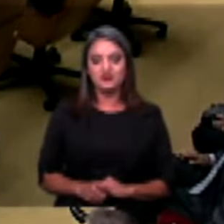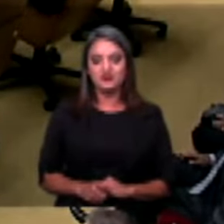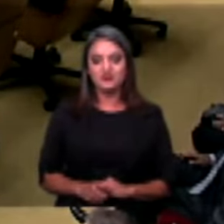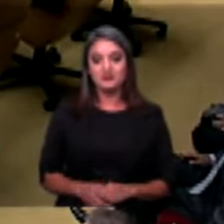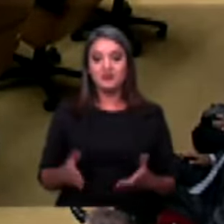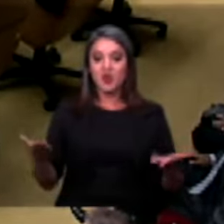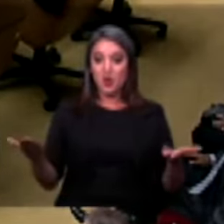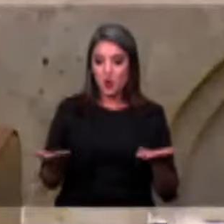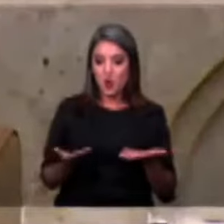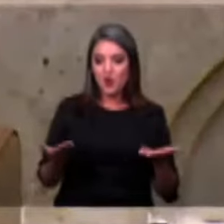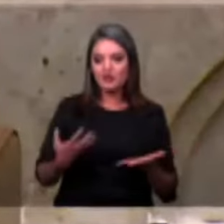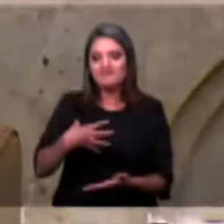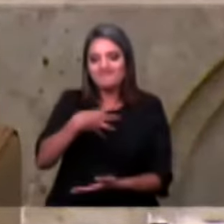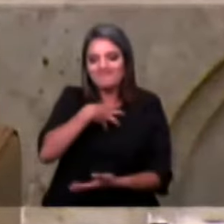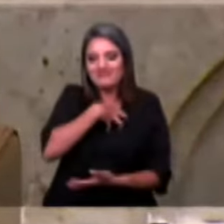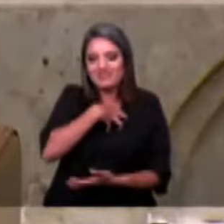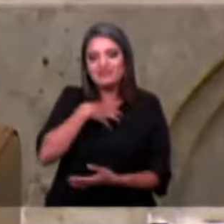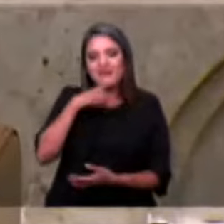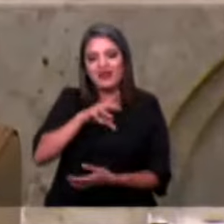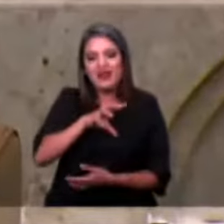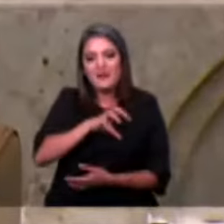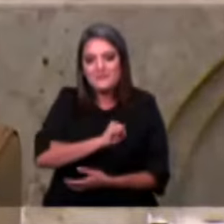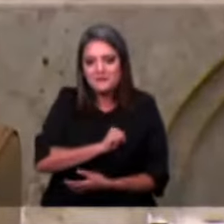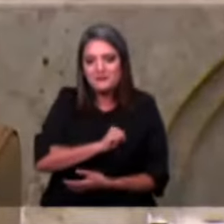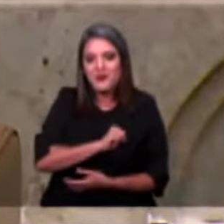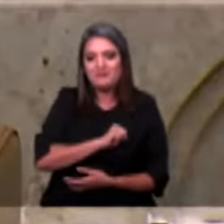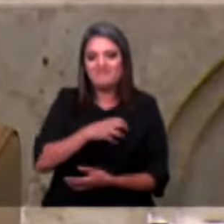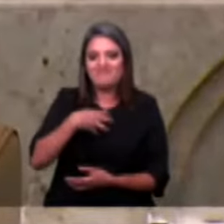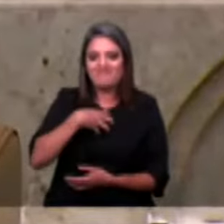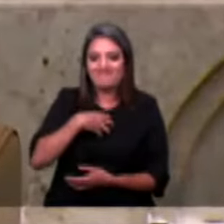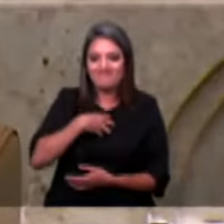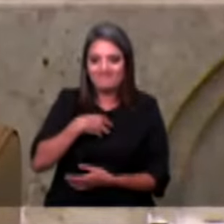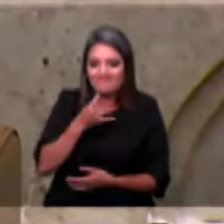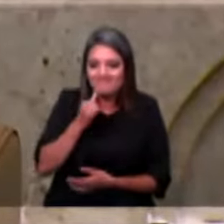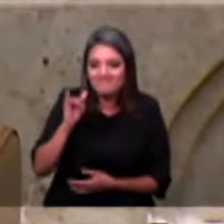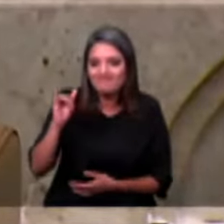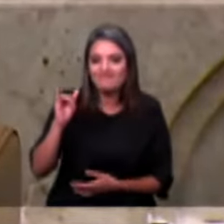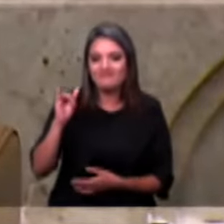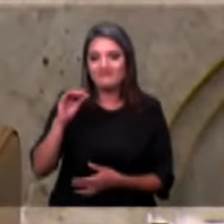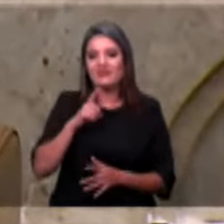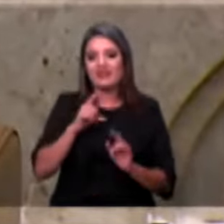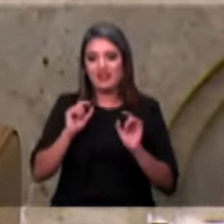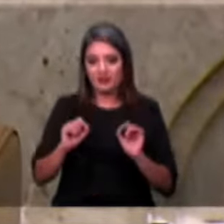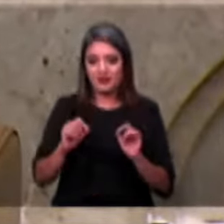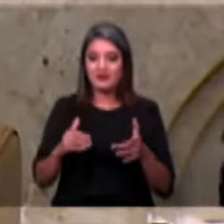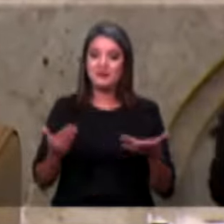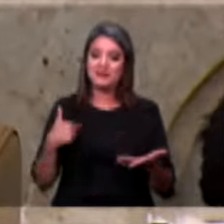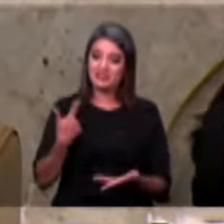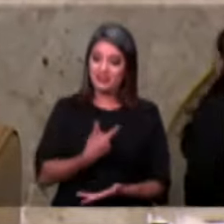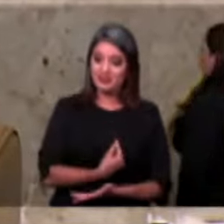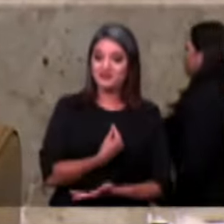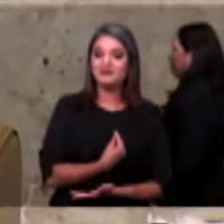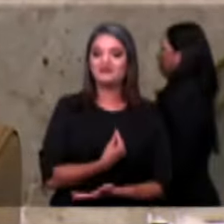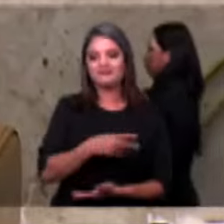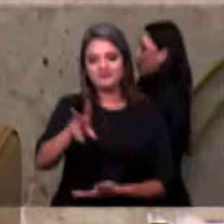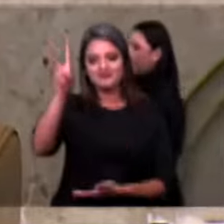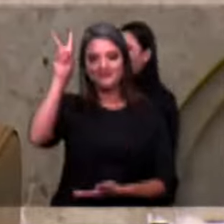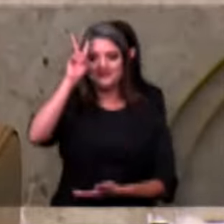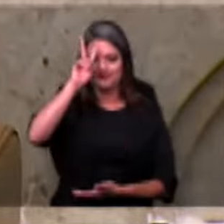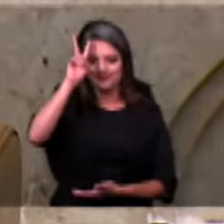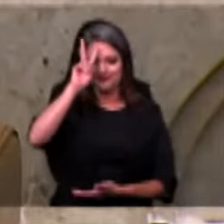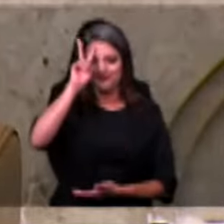Hoje conosco em amor e em energia, e enquanto vivermos na nossa memória e